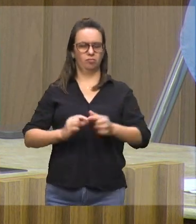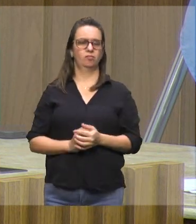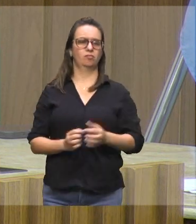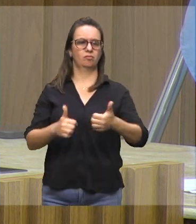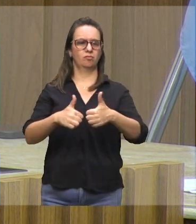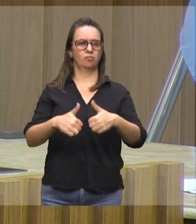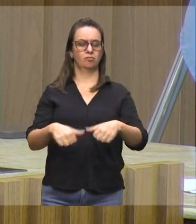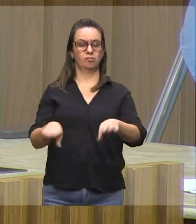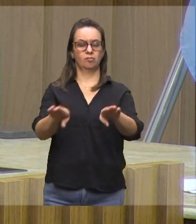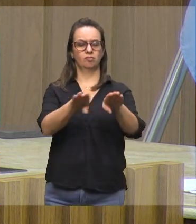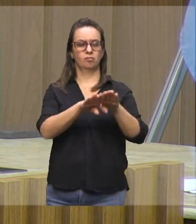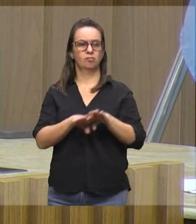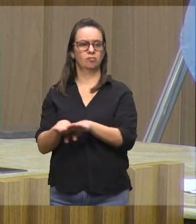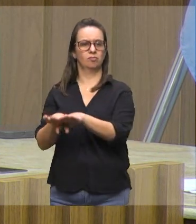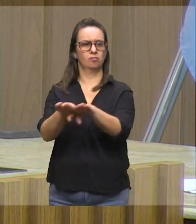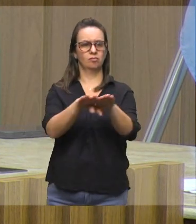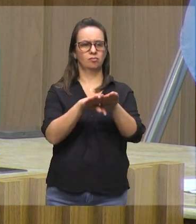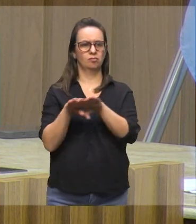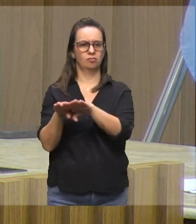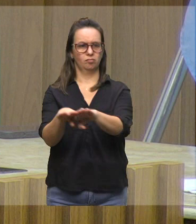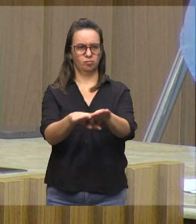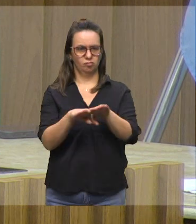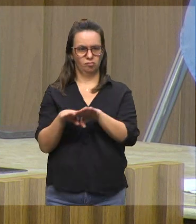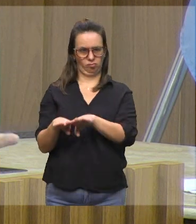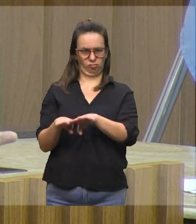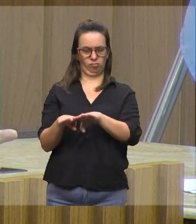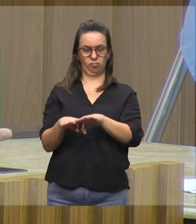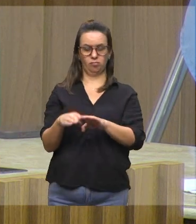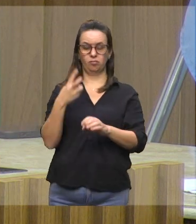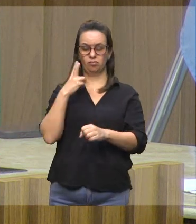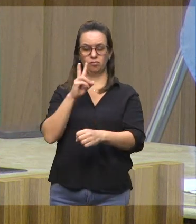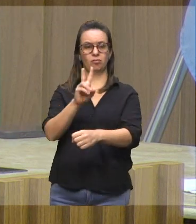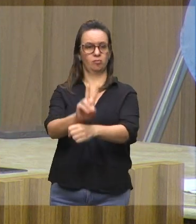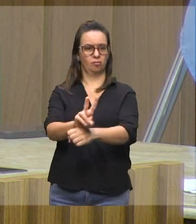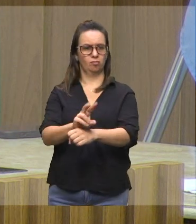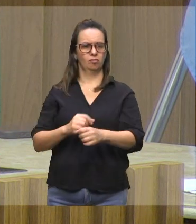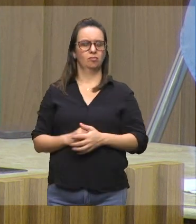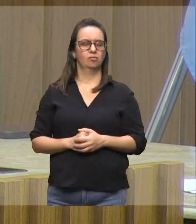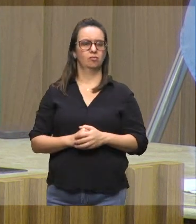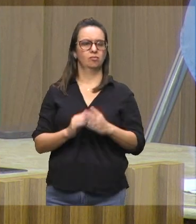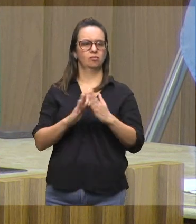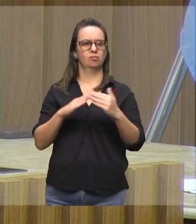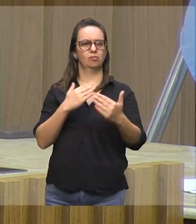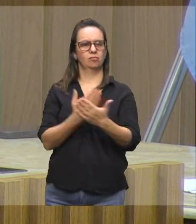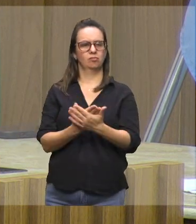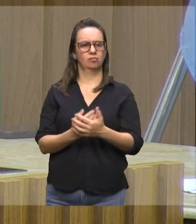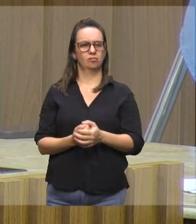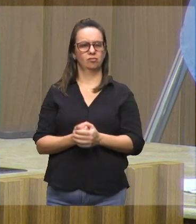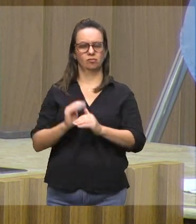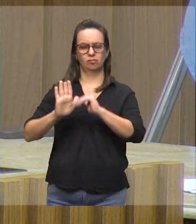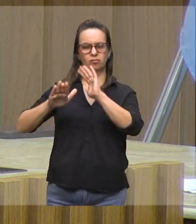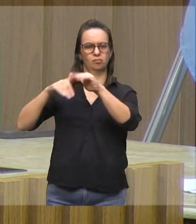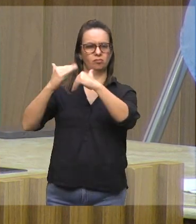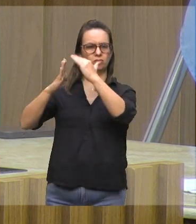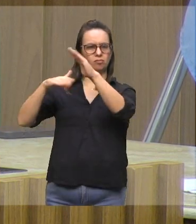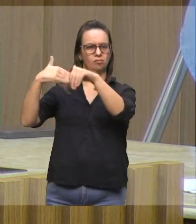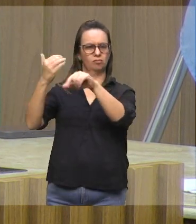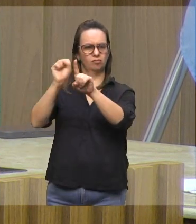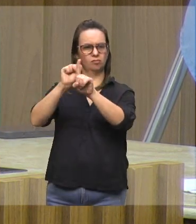determinado momento. A escola, como protagonista de desenvolvimento social,